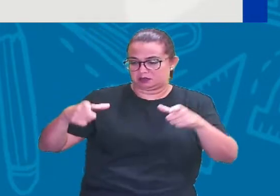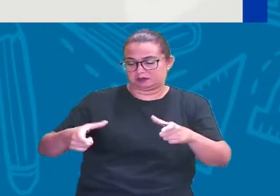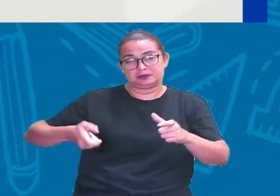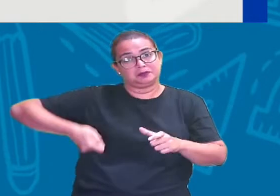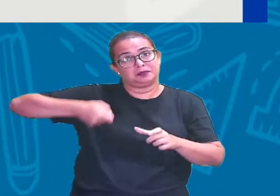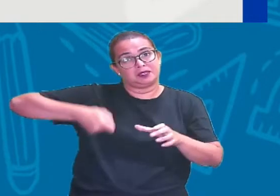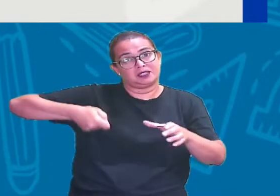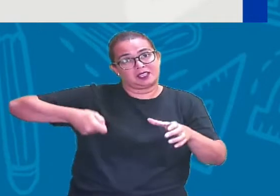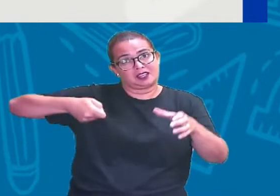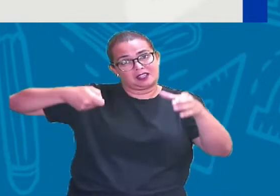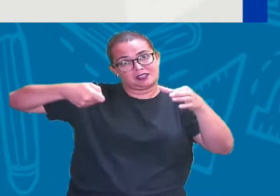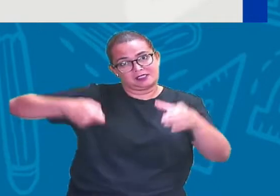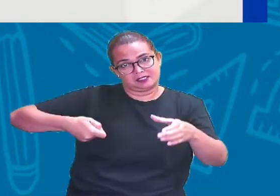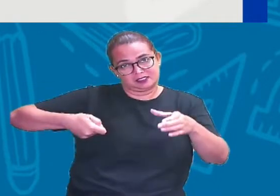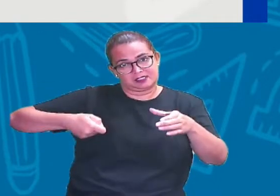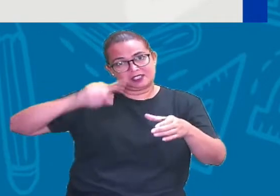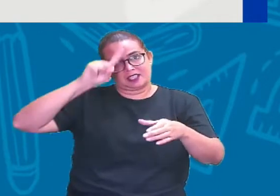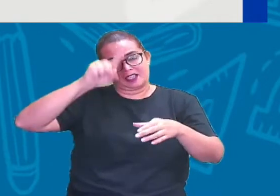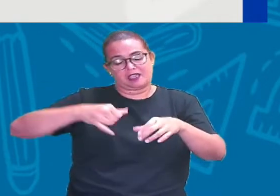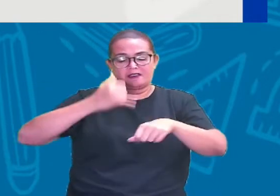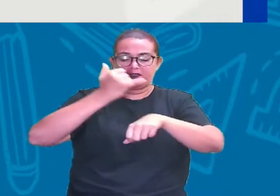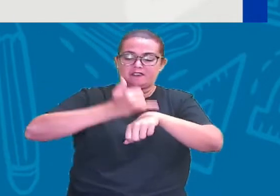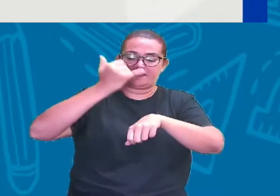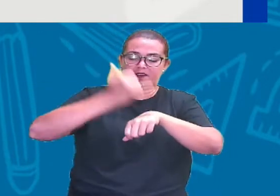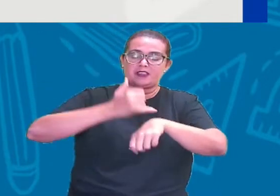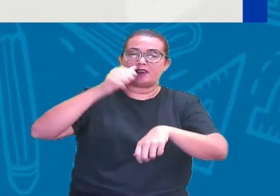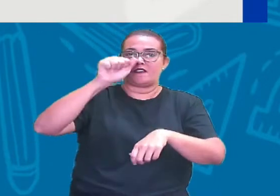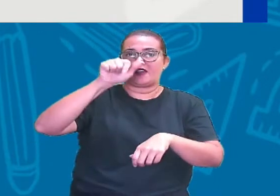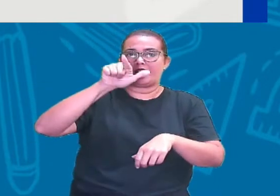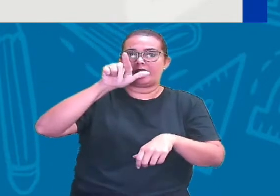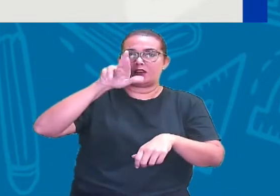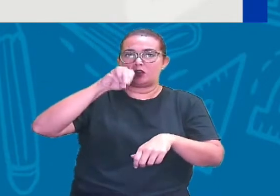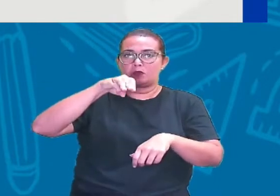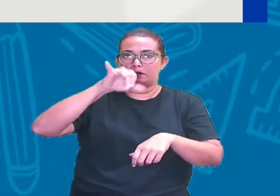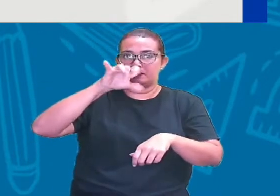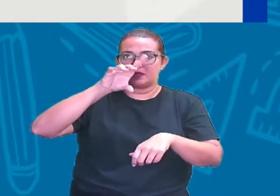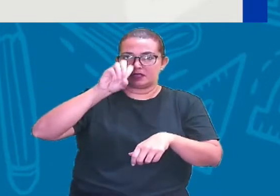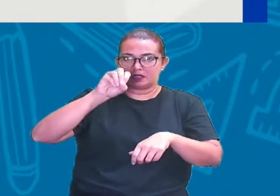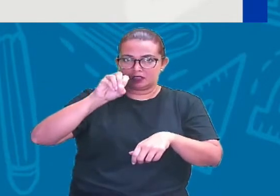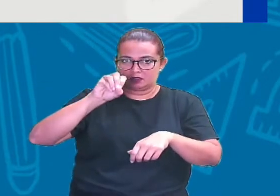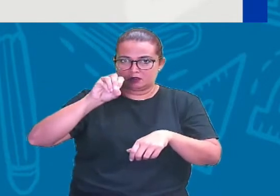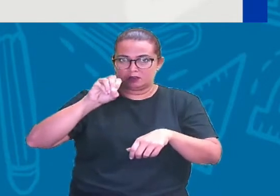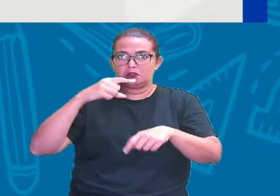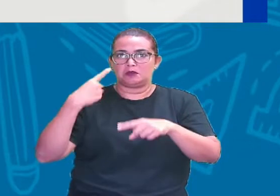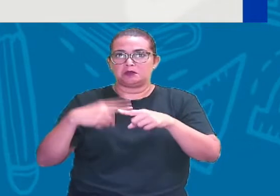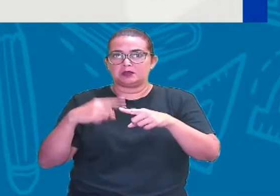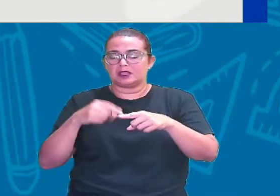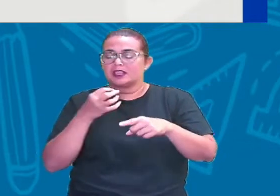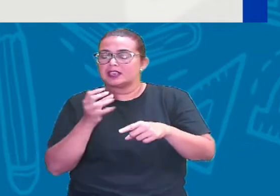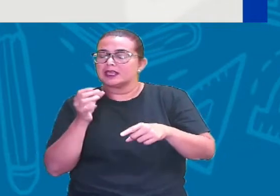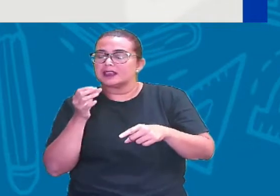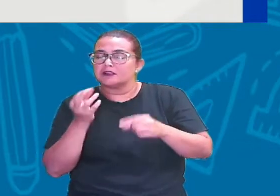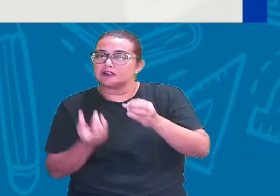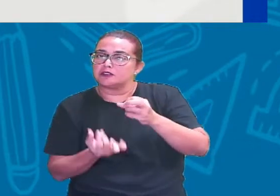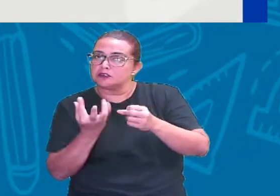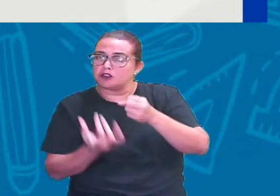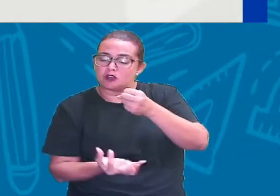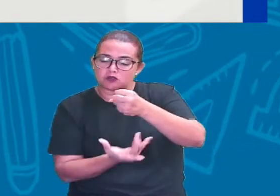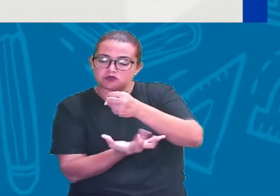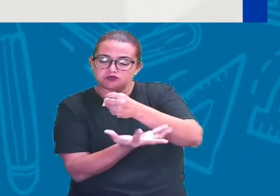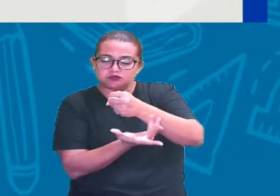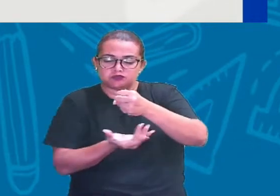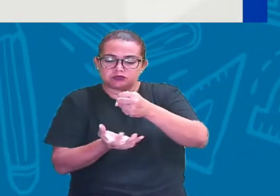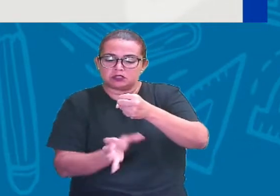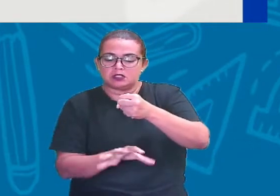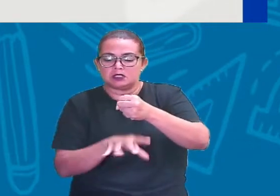alumínio, por exemplo, é um metal. Então, conduz bem o calor. Beleza até aí? Então, ó, o fio